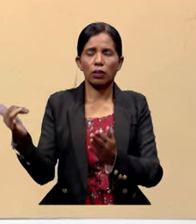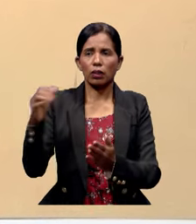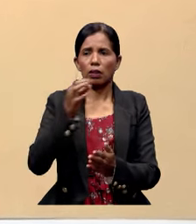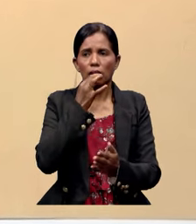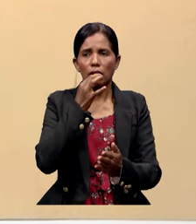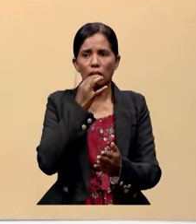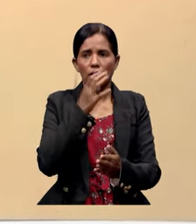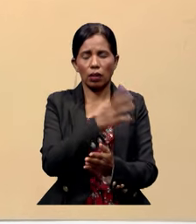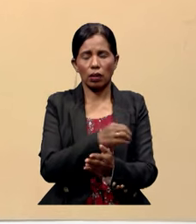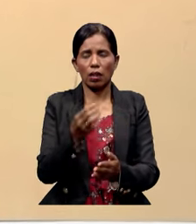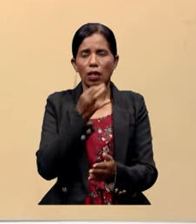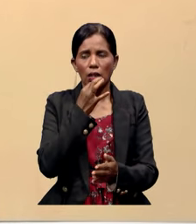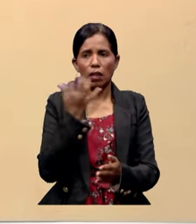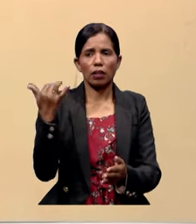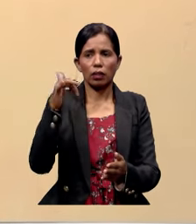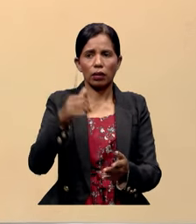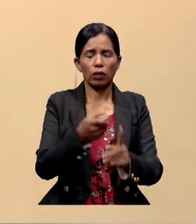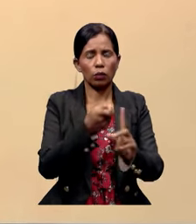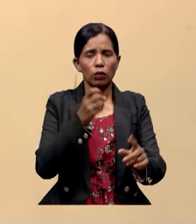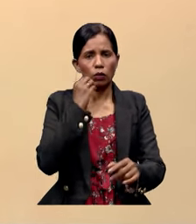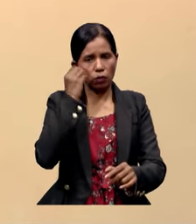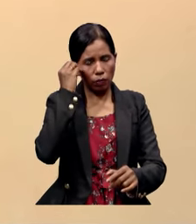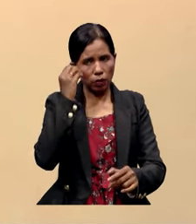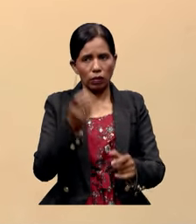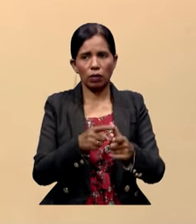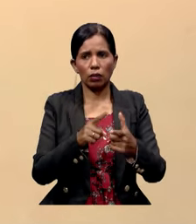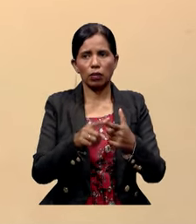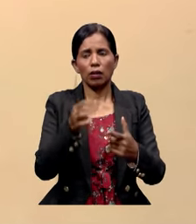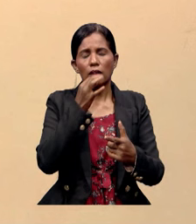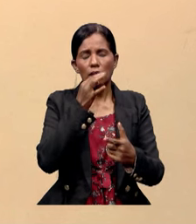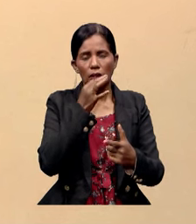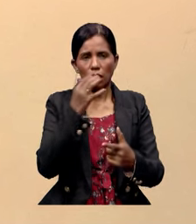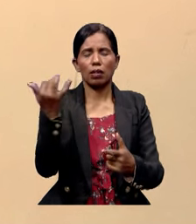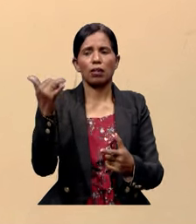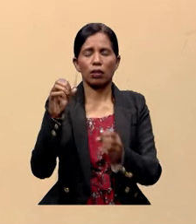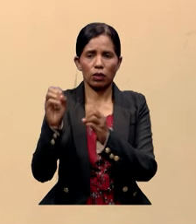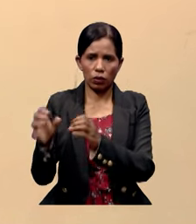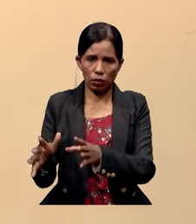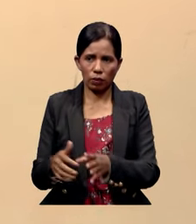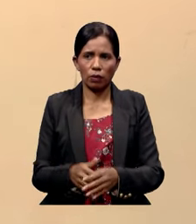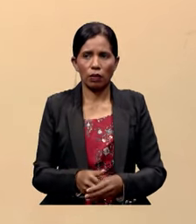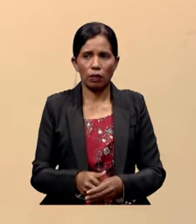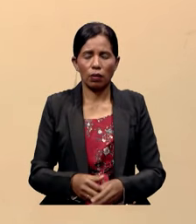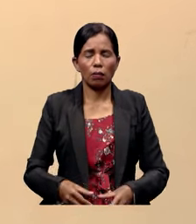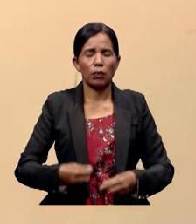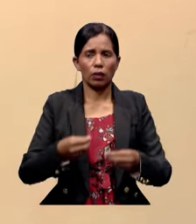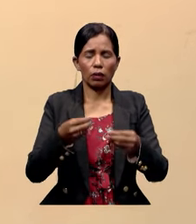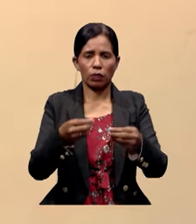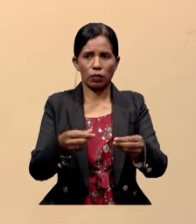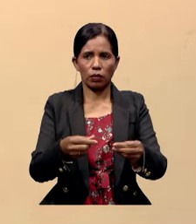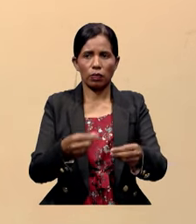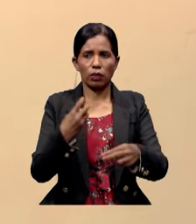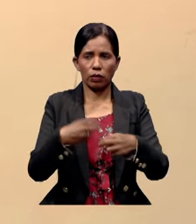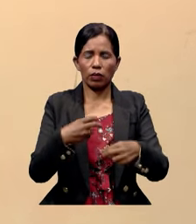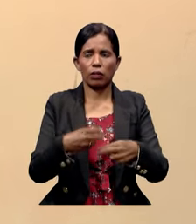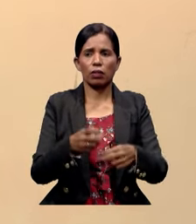san sasoro hahan sira ne be mak mai si uma entau hahan resu sira ne bele fo impacto